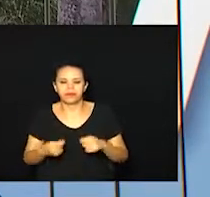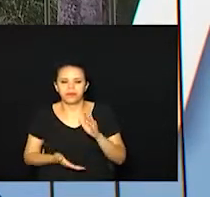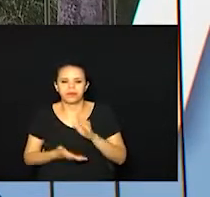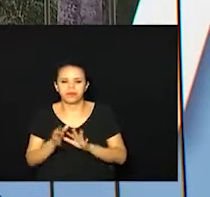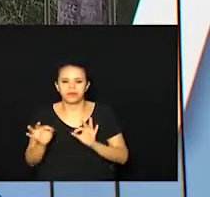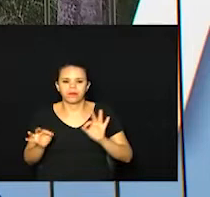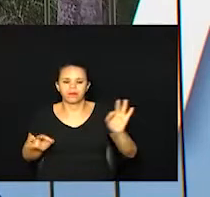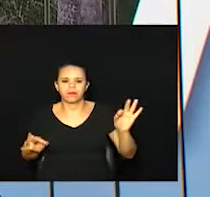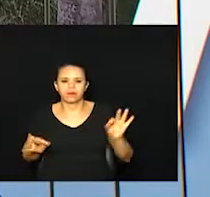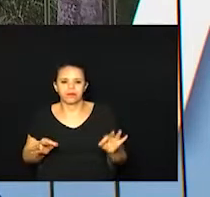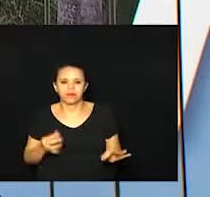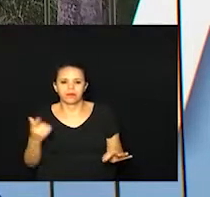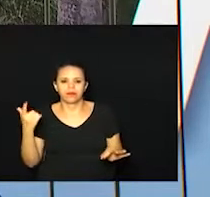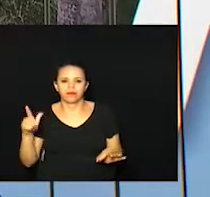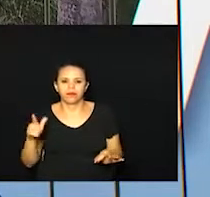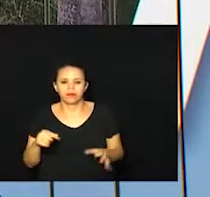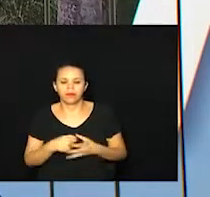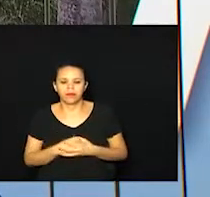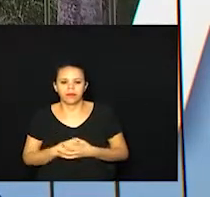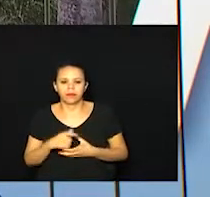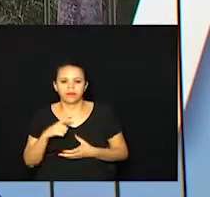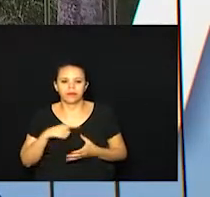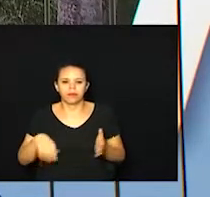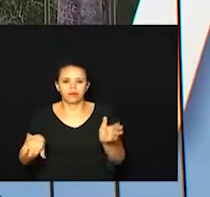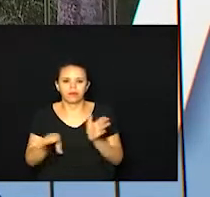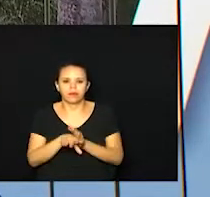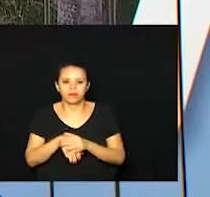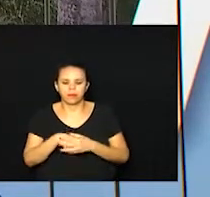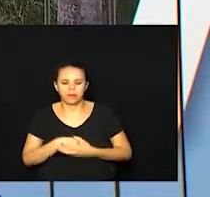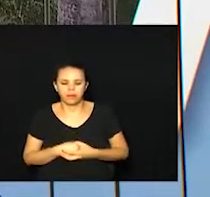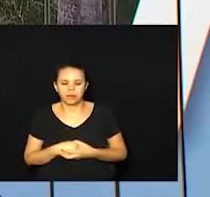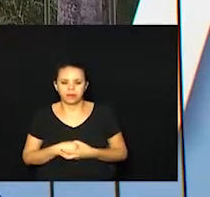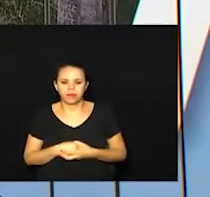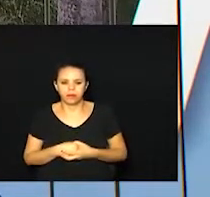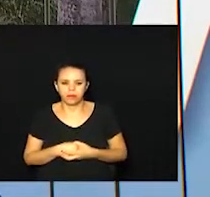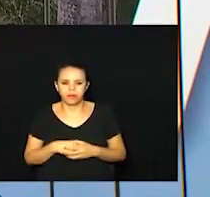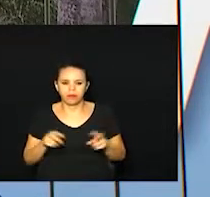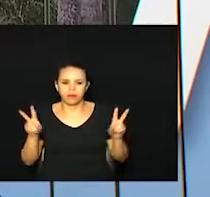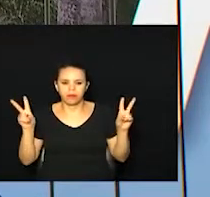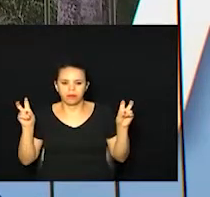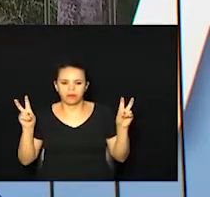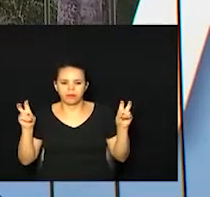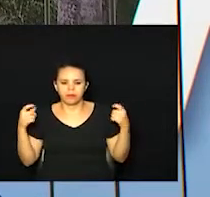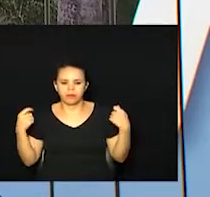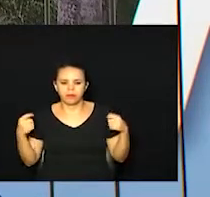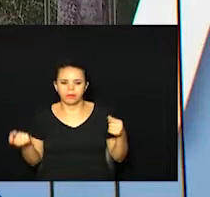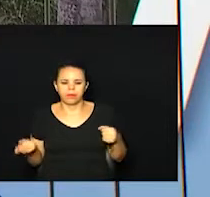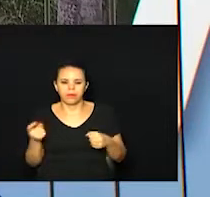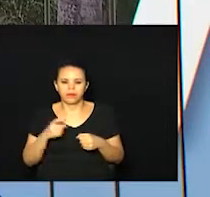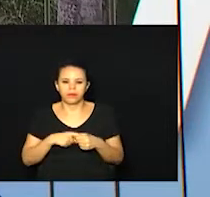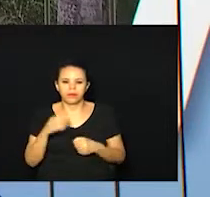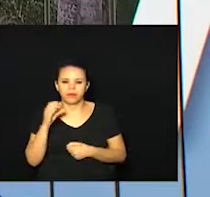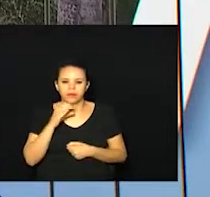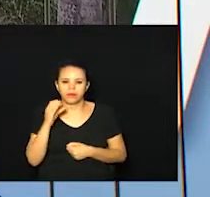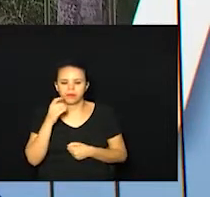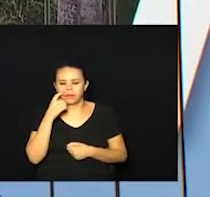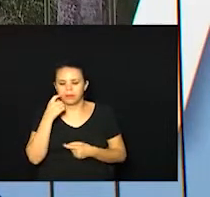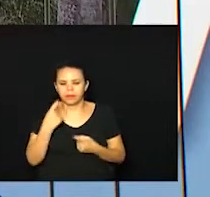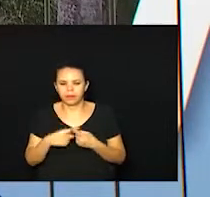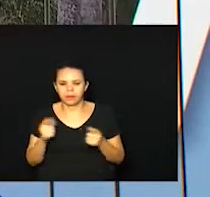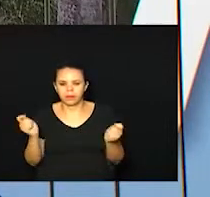do distrito para um outro, ela tem que vir até o centro. Então, essa questão nós precisamos retomar com urgência, porque isso